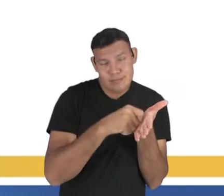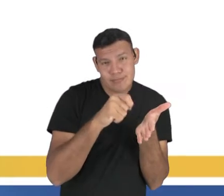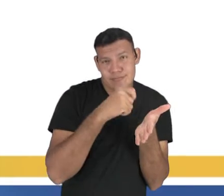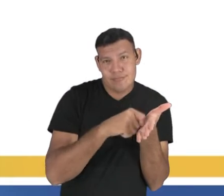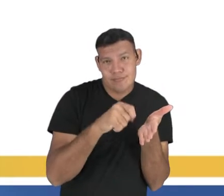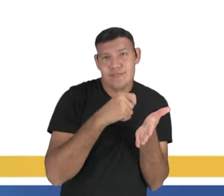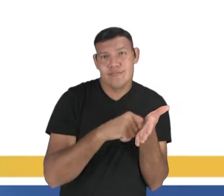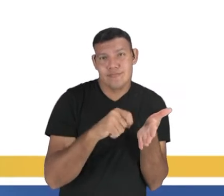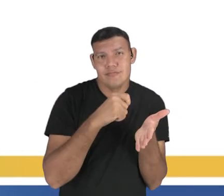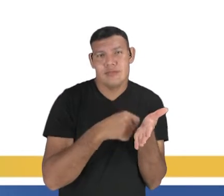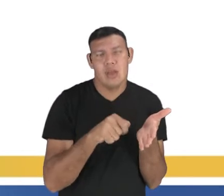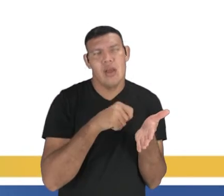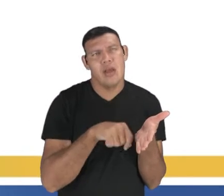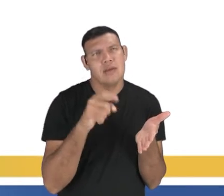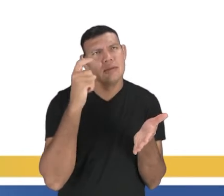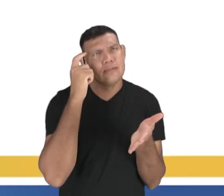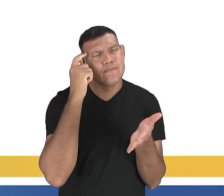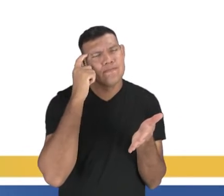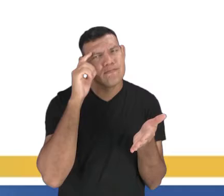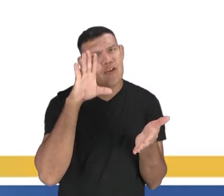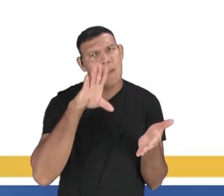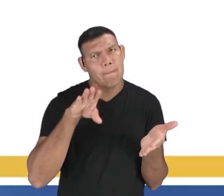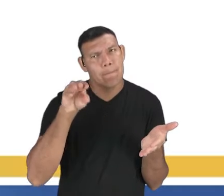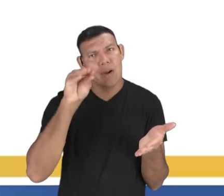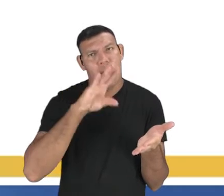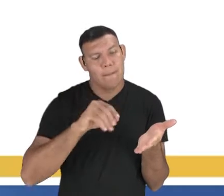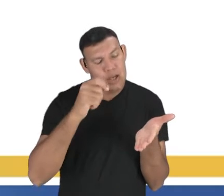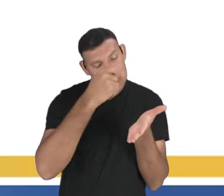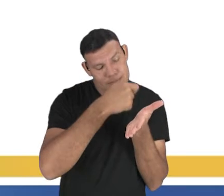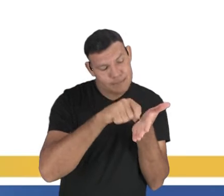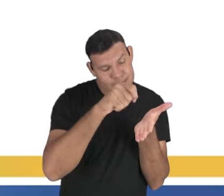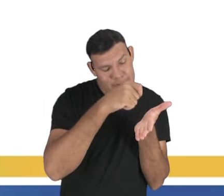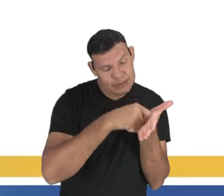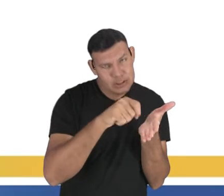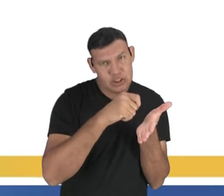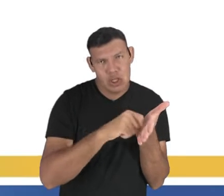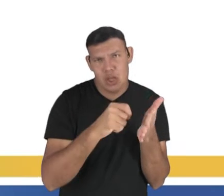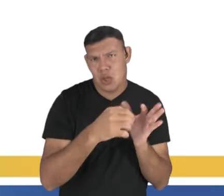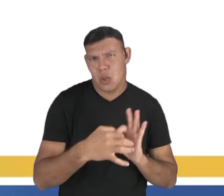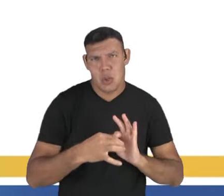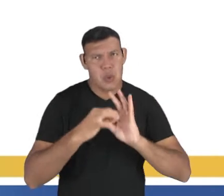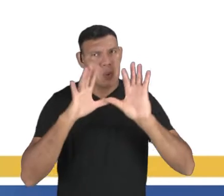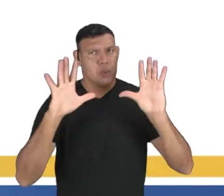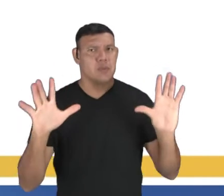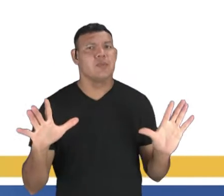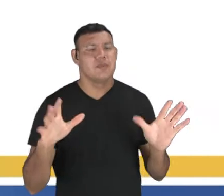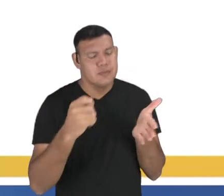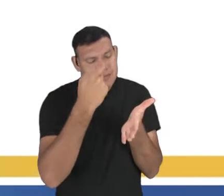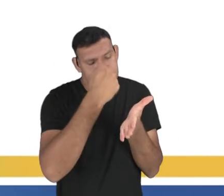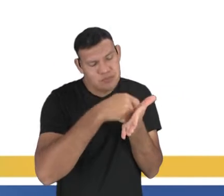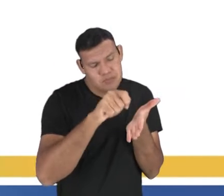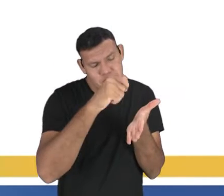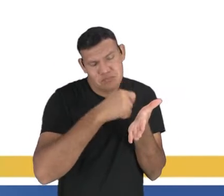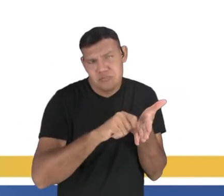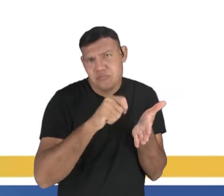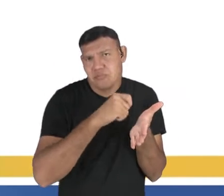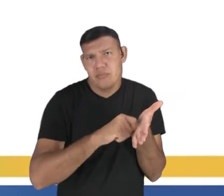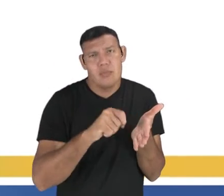você passa a falar de uma maneira mais espontânea, a escrita também